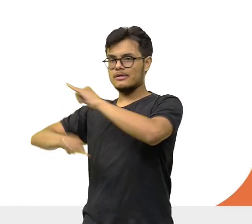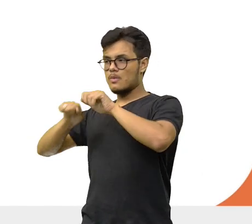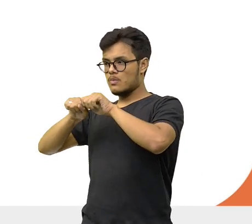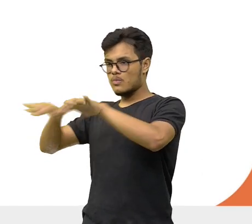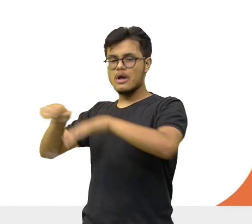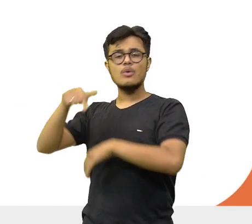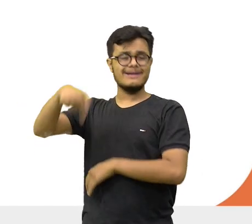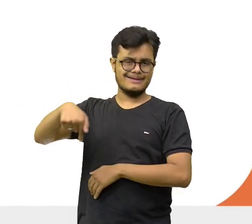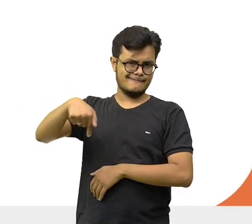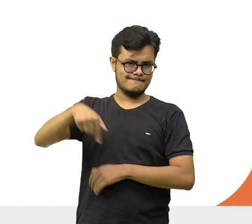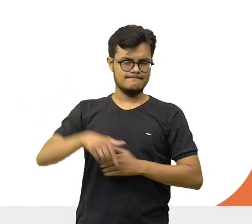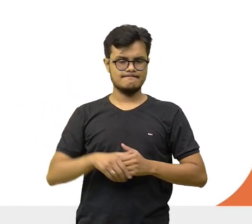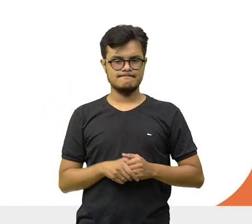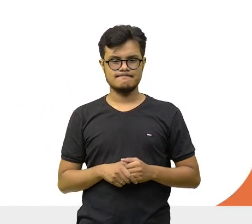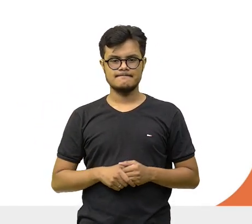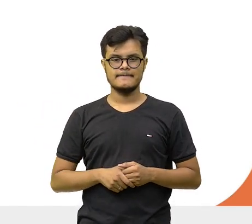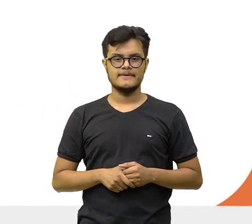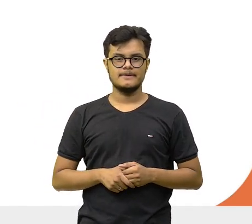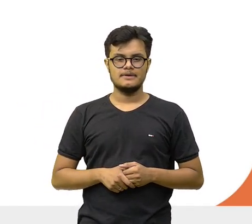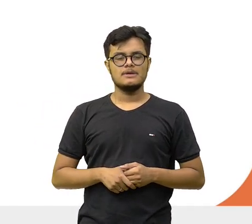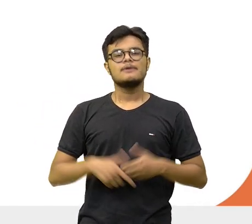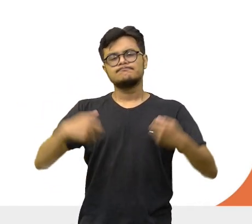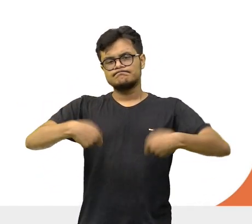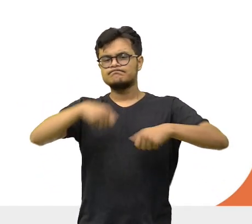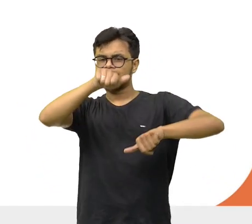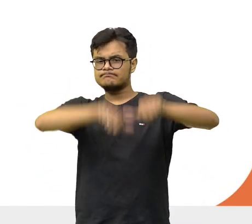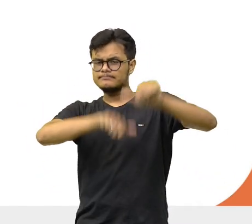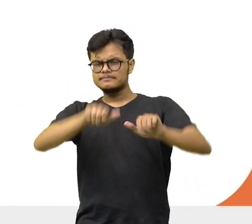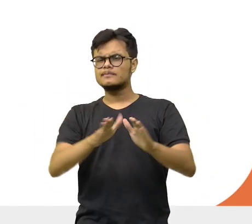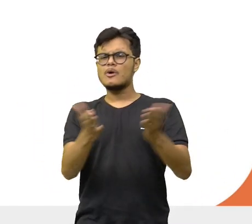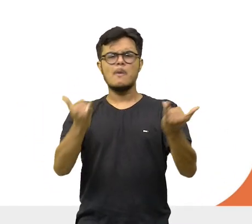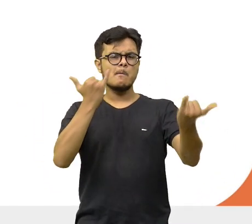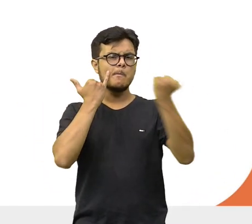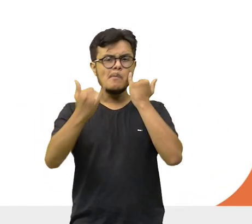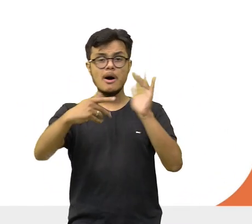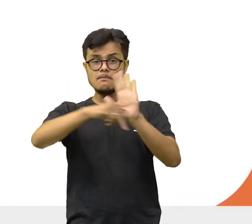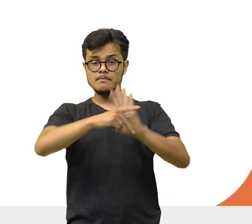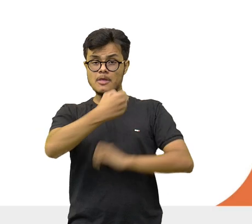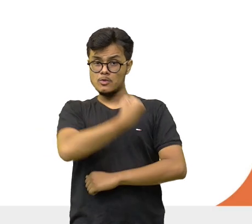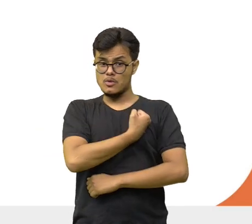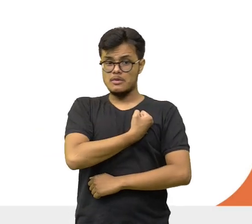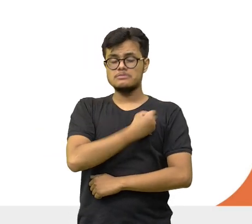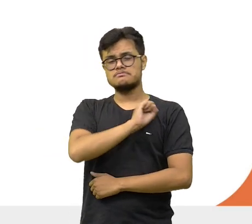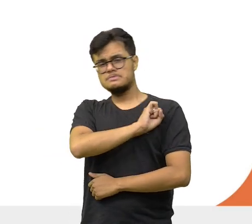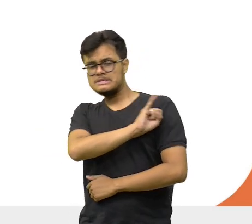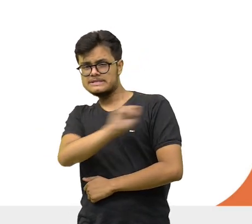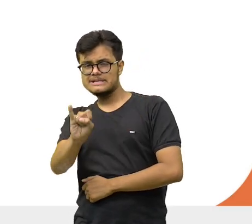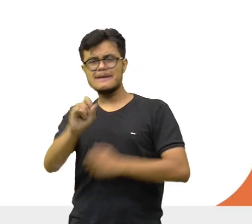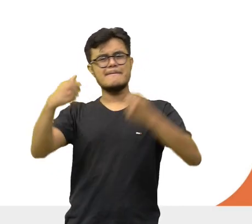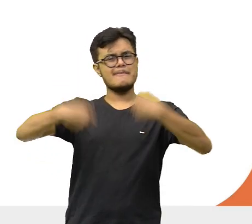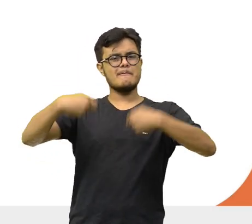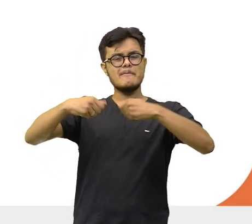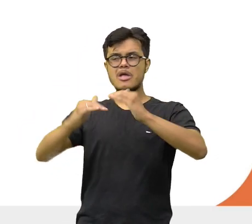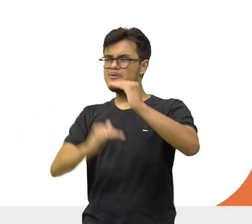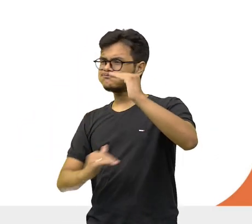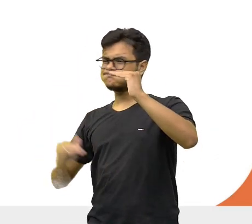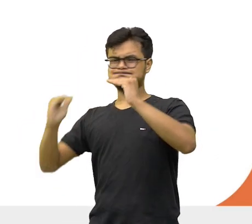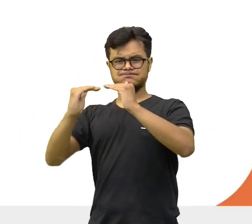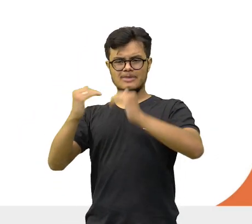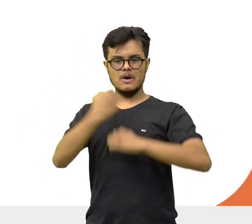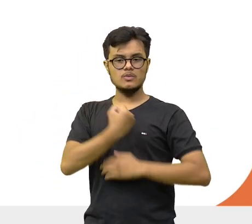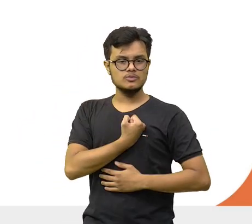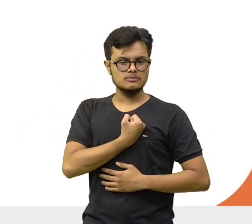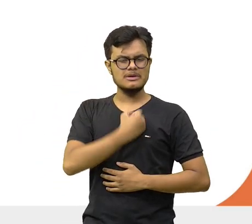fonte fria. E aí eu tenho que analisar que o Q da fonte quente, como é energia total, tem que ser o valor máximo. O valor